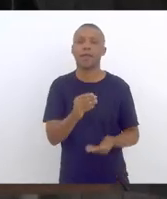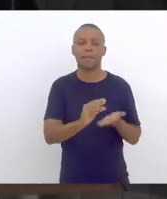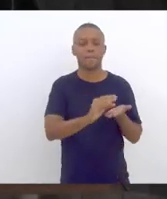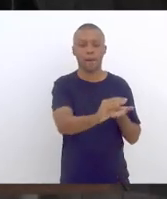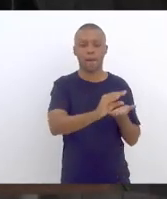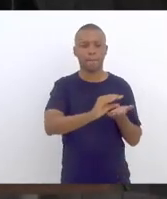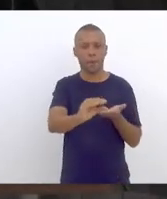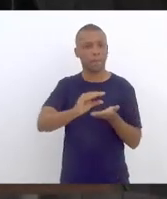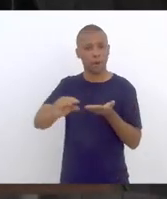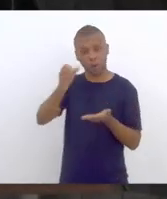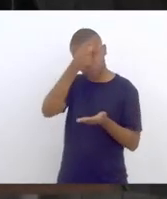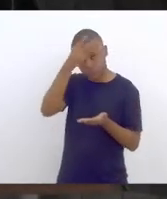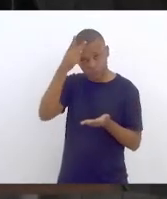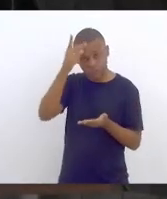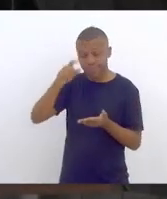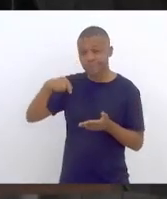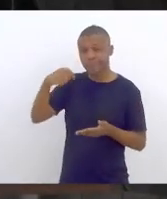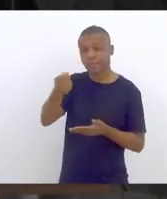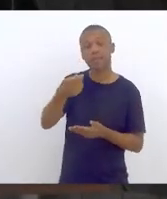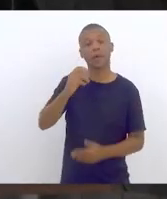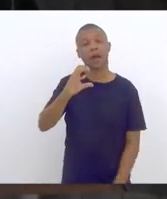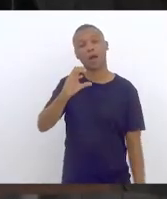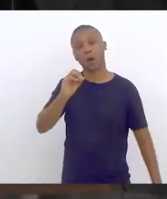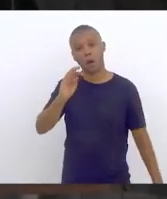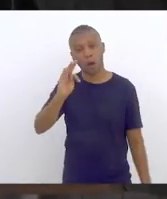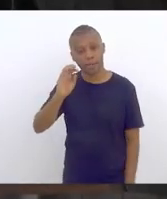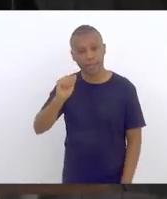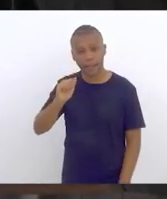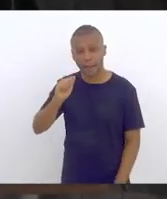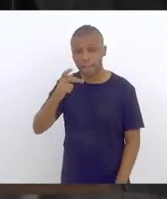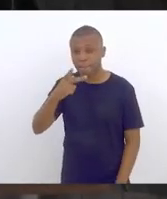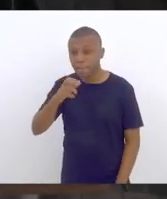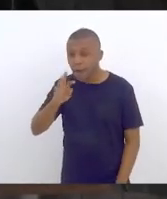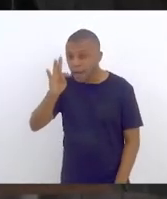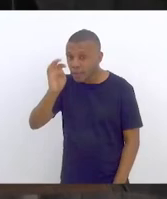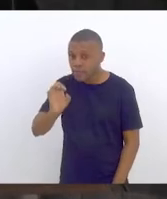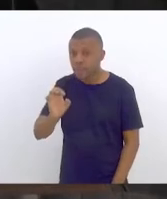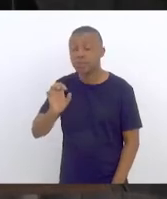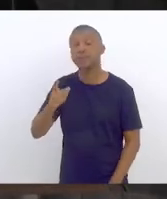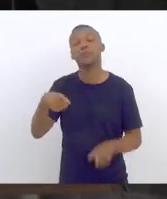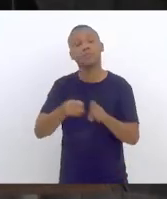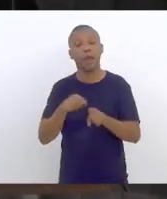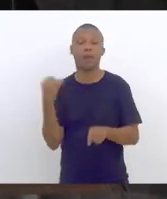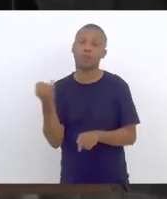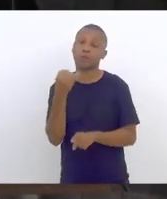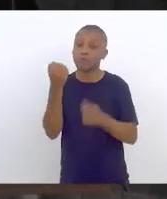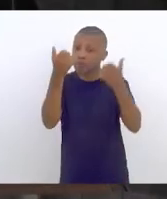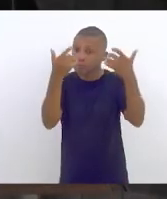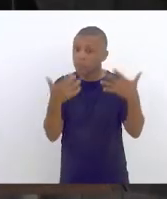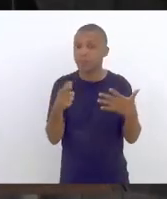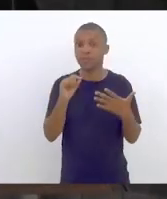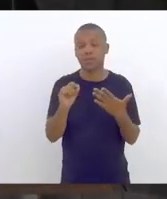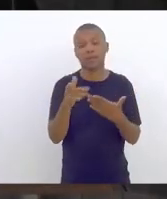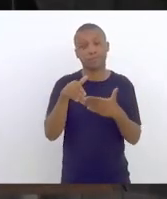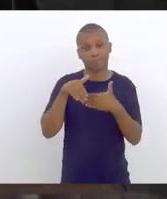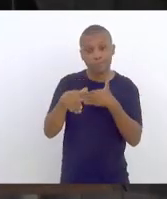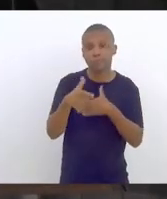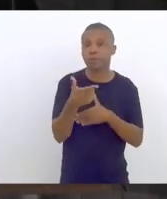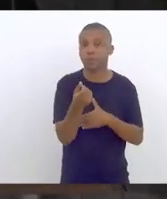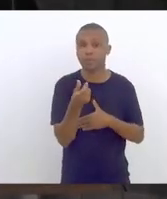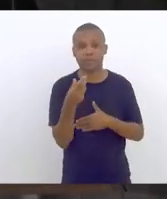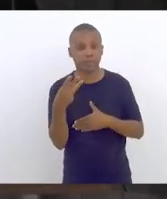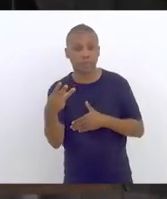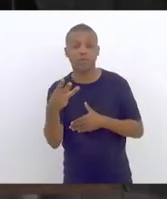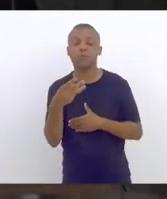é muito importante também que se preveja já a partir do orçamento de 2023 alguma forma de compensação de